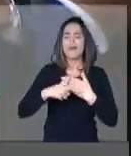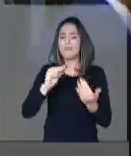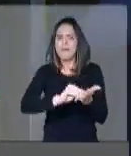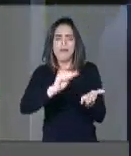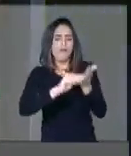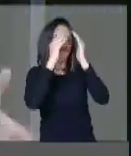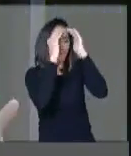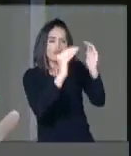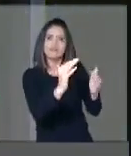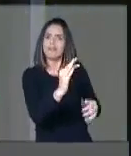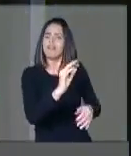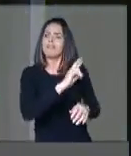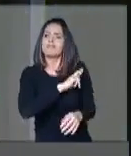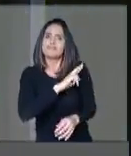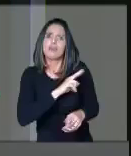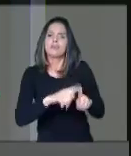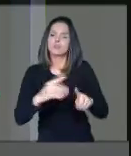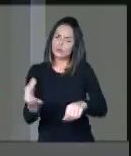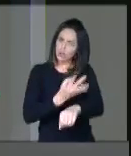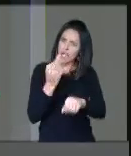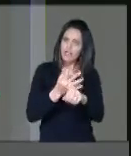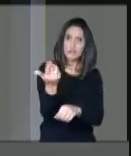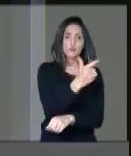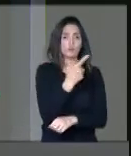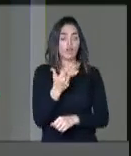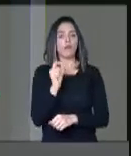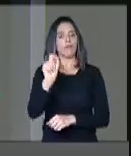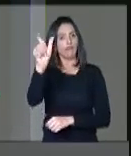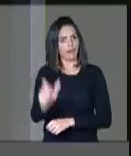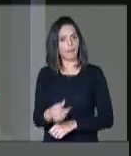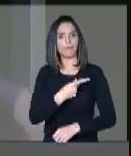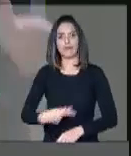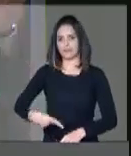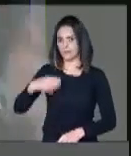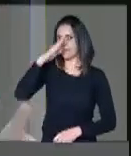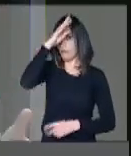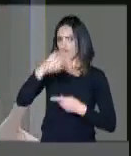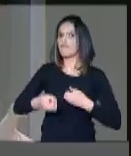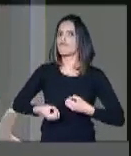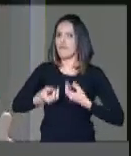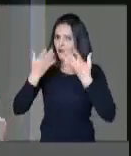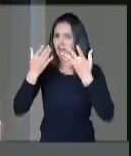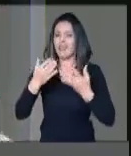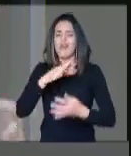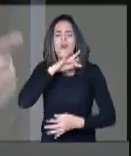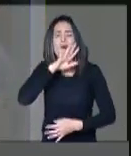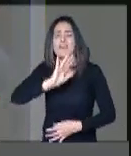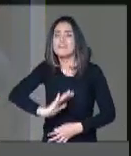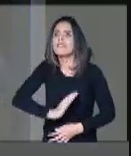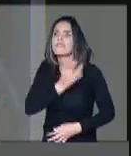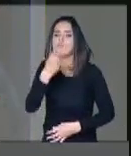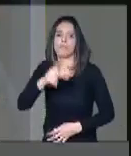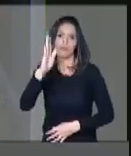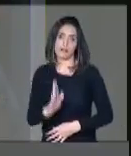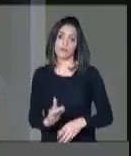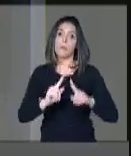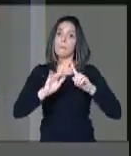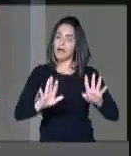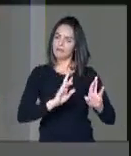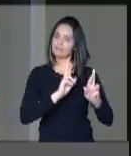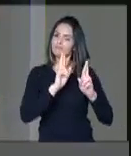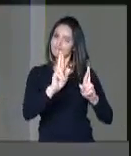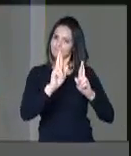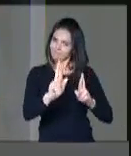desrespeito, um papel de intolerância, que é o que vem sendo manifestado por ele. Péssimo para o Brasil, mas não devemos perder